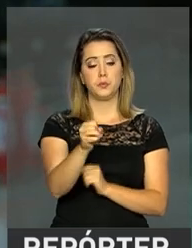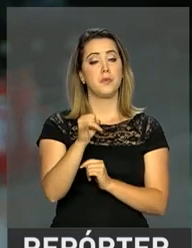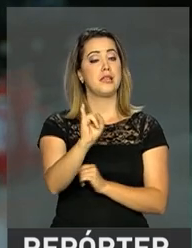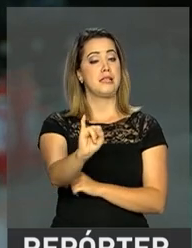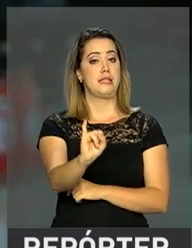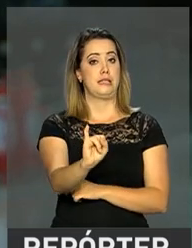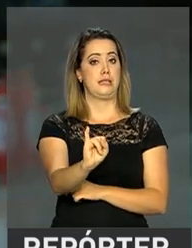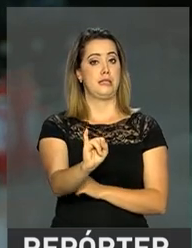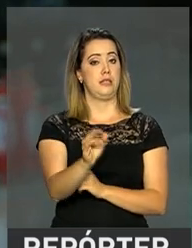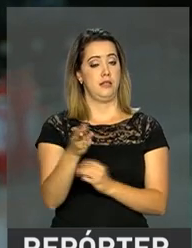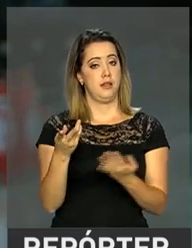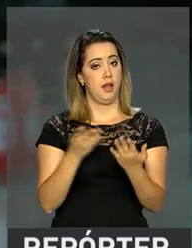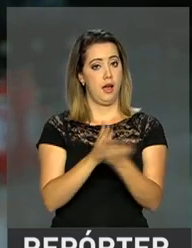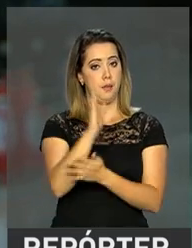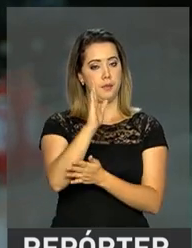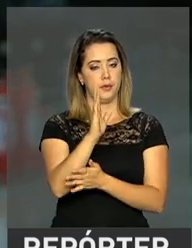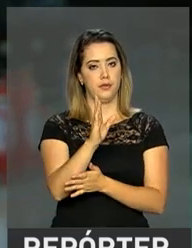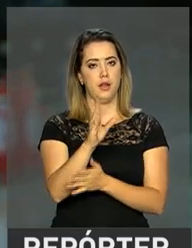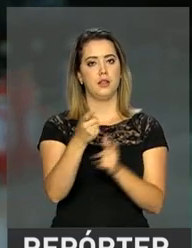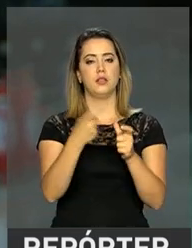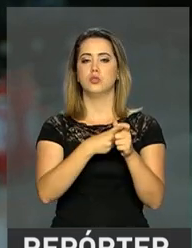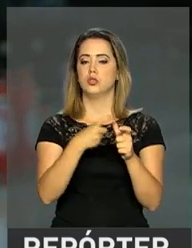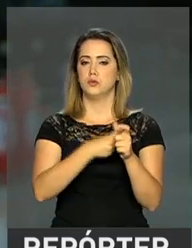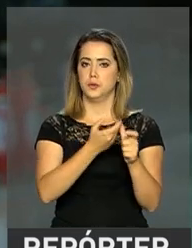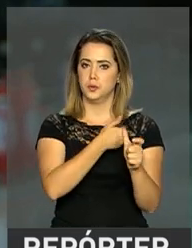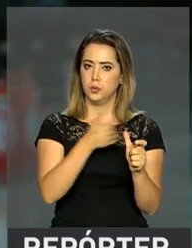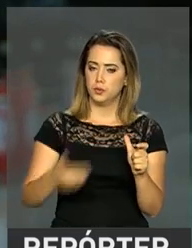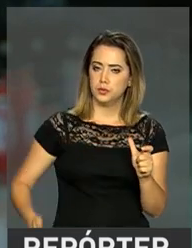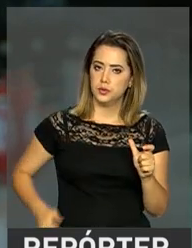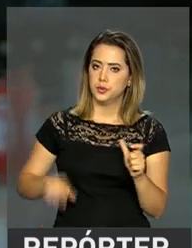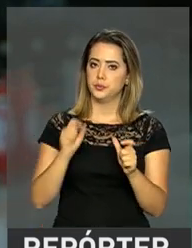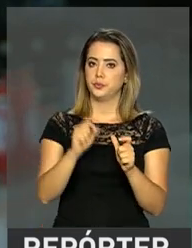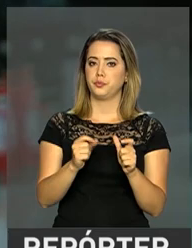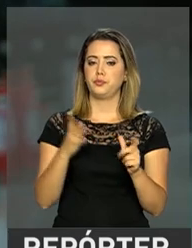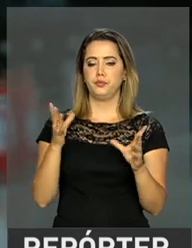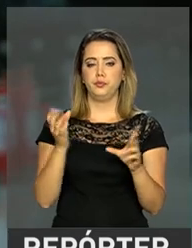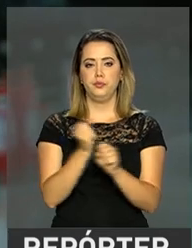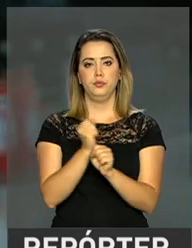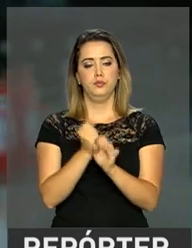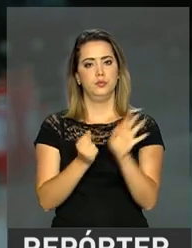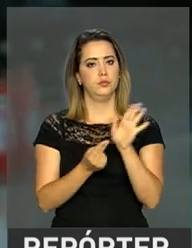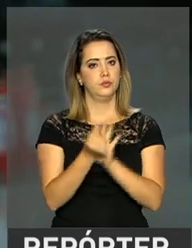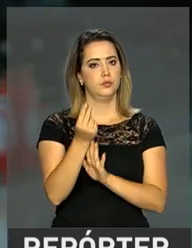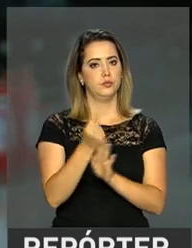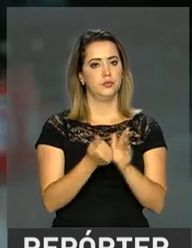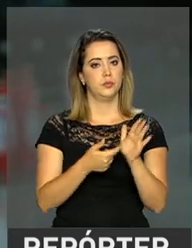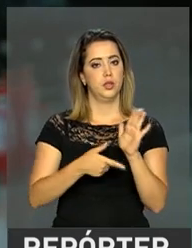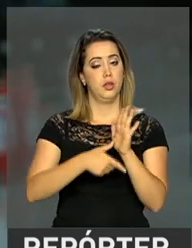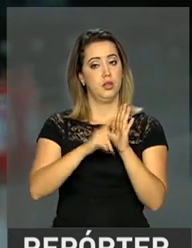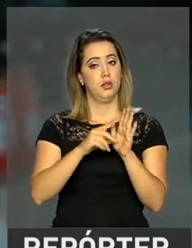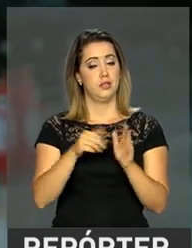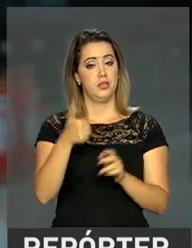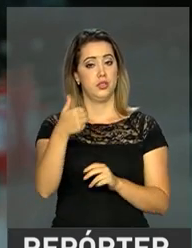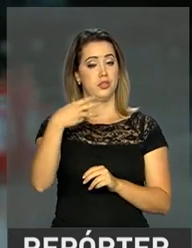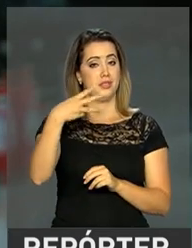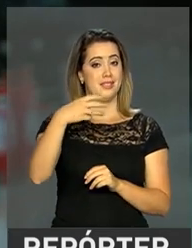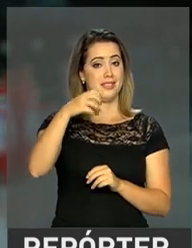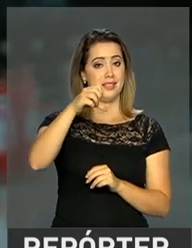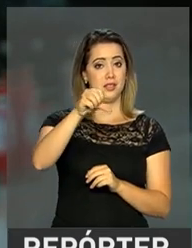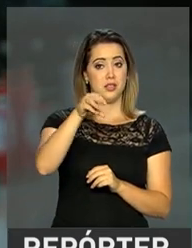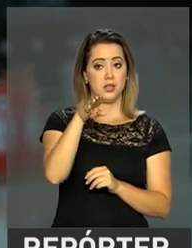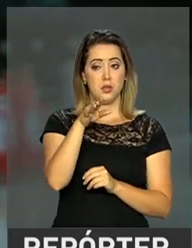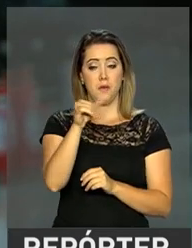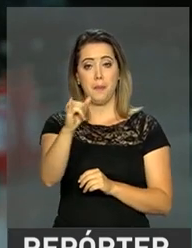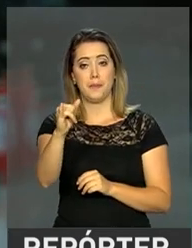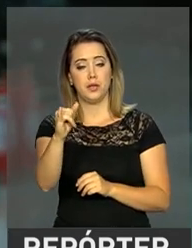Se aprovadas as mudanças, o déficit previsto pelo governo federal nas contas públicas passará de 139 bilhões